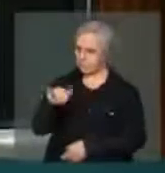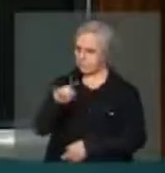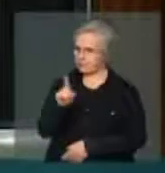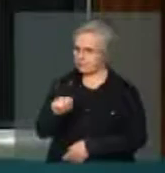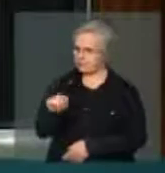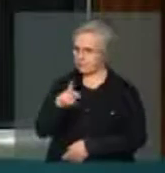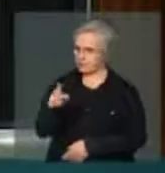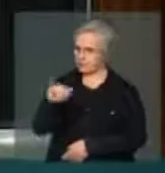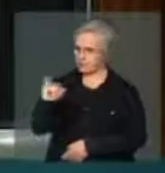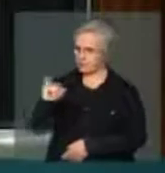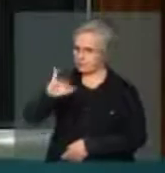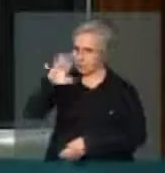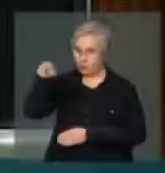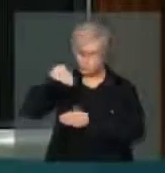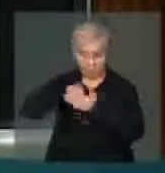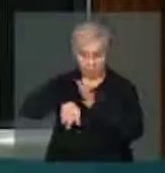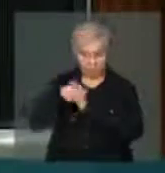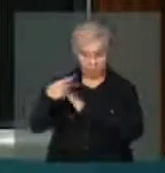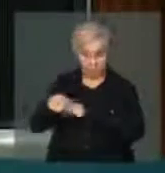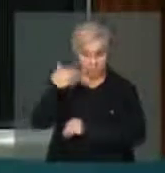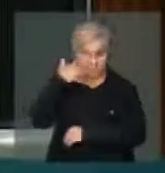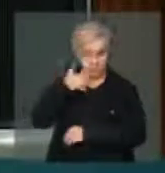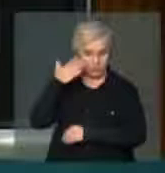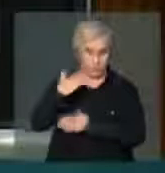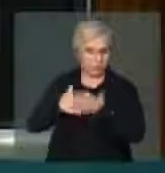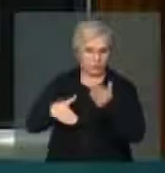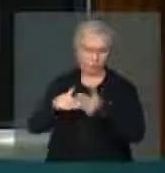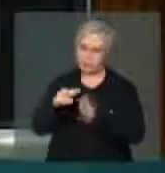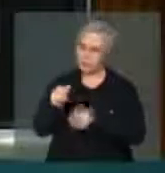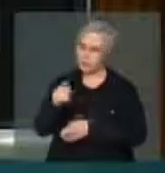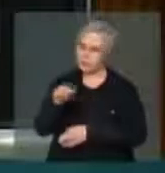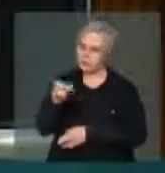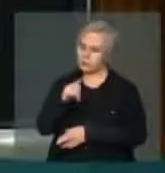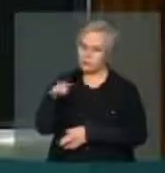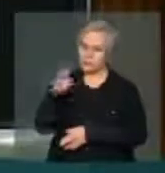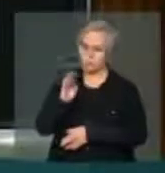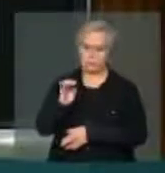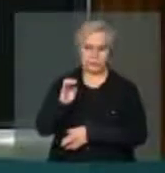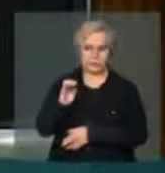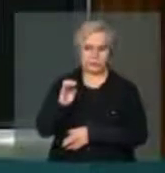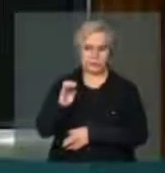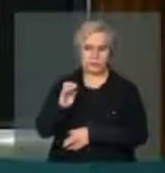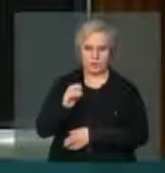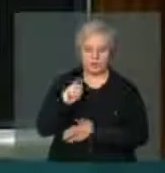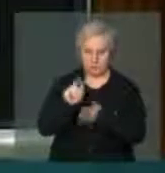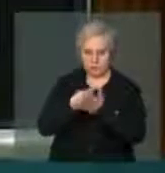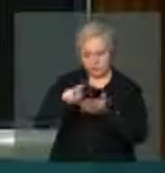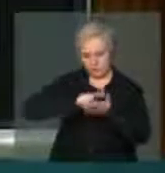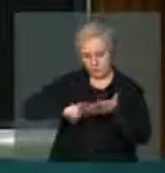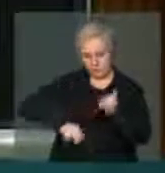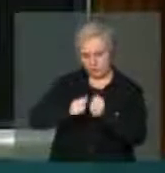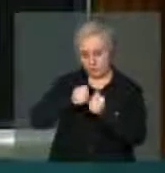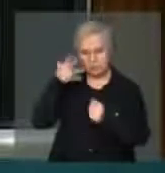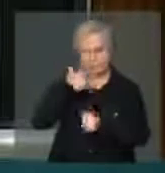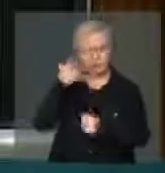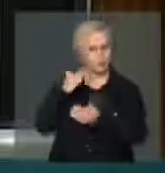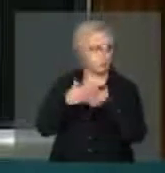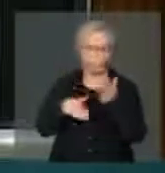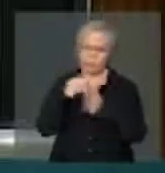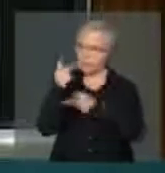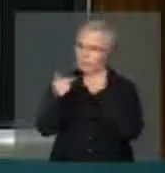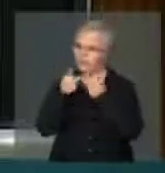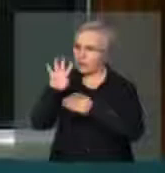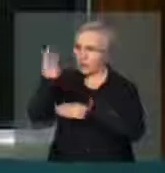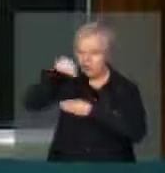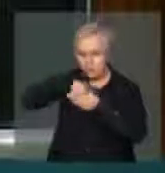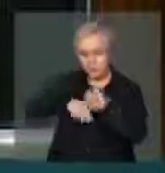inserir nesse nosso pronunciamento todos os apartes, Gerardo, a parte Luiz Couto, de Mauro Pereira, espero que